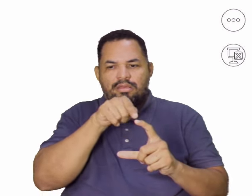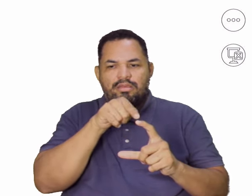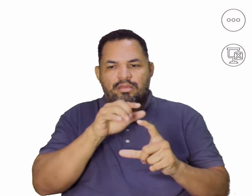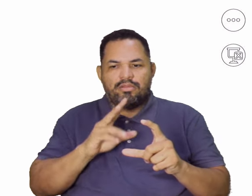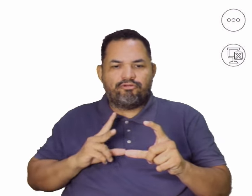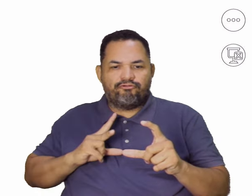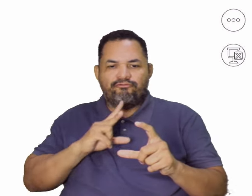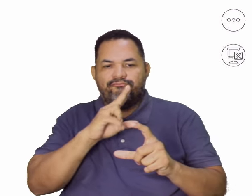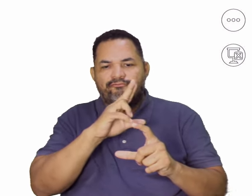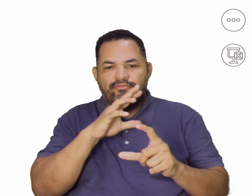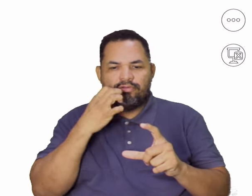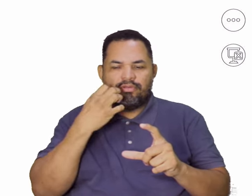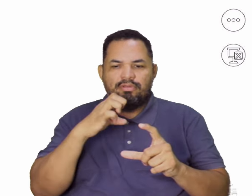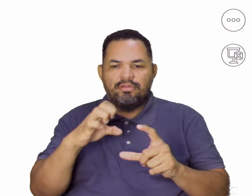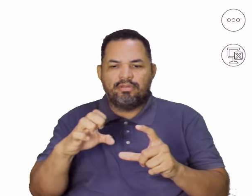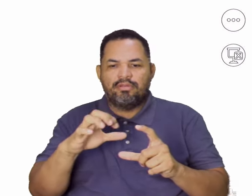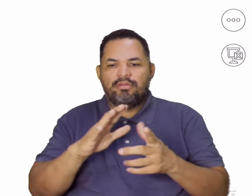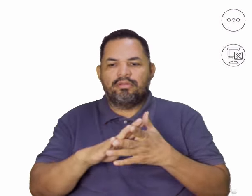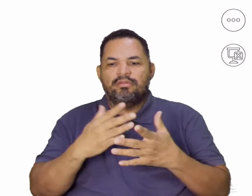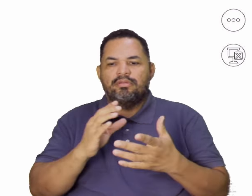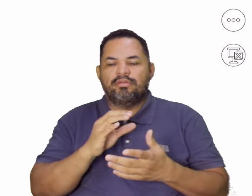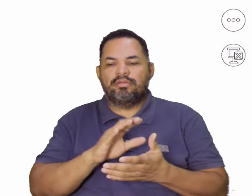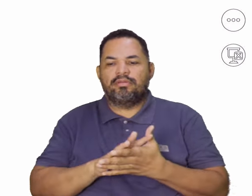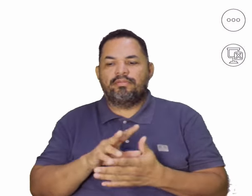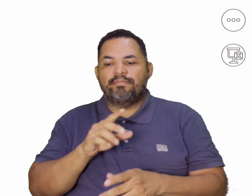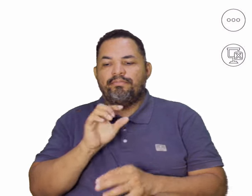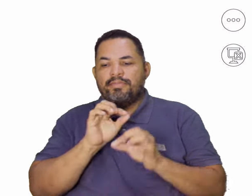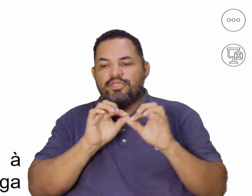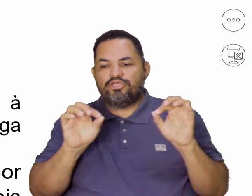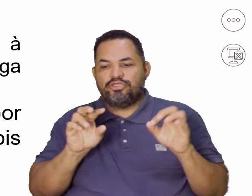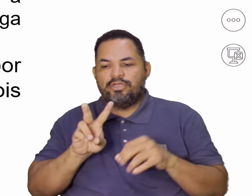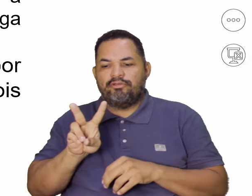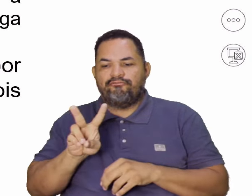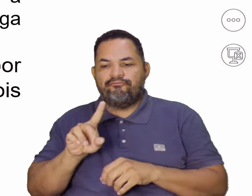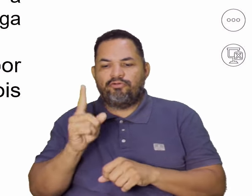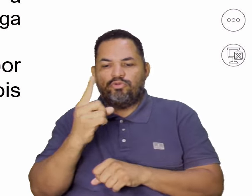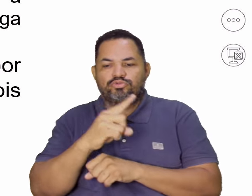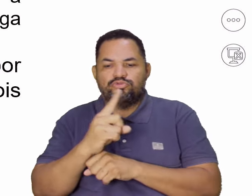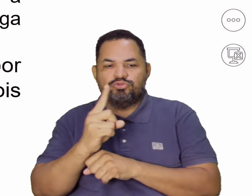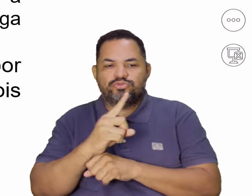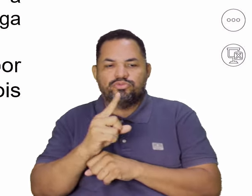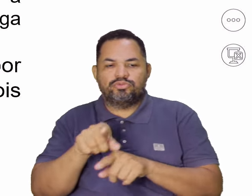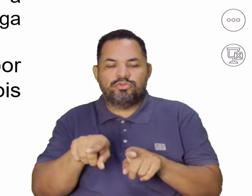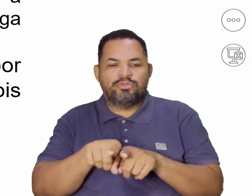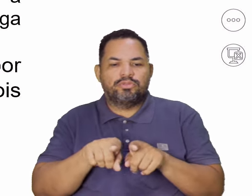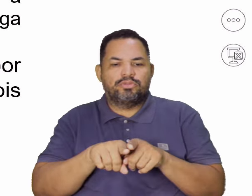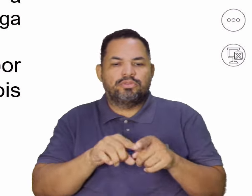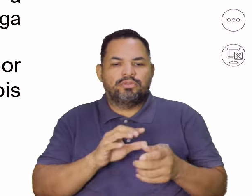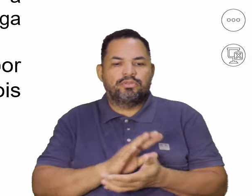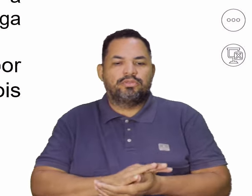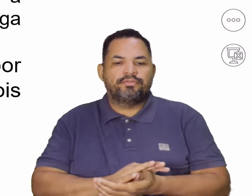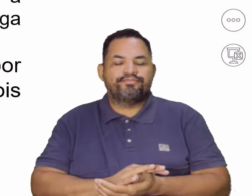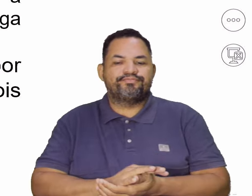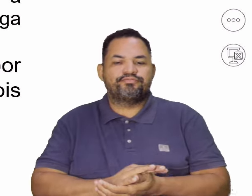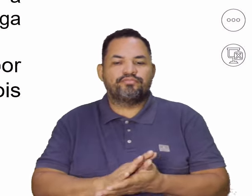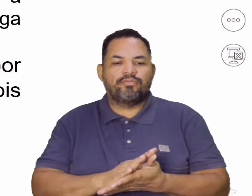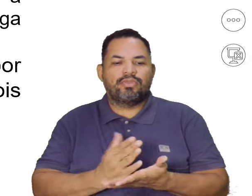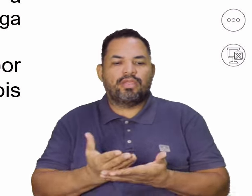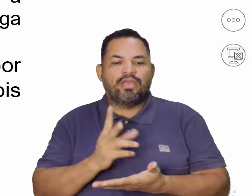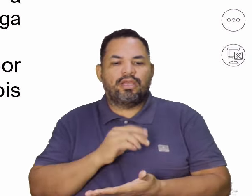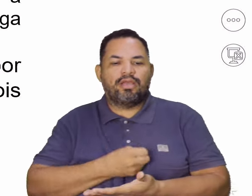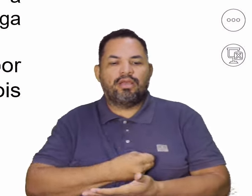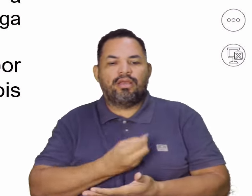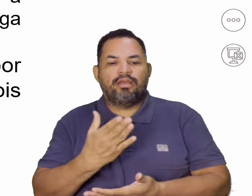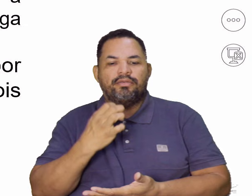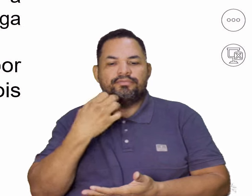força eletromotriz cuja é o volt e força eletromotriz equivale à quantidade